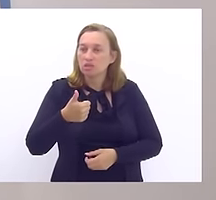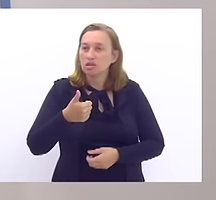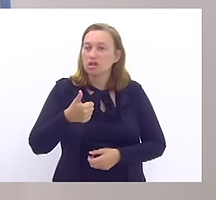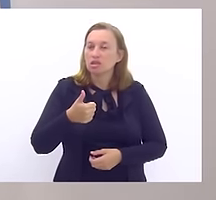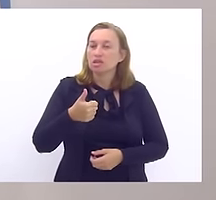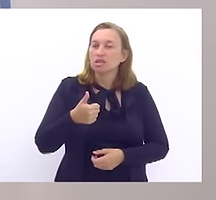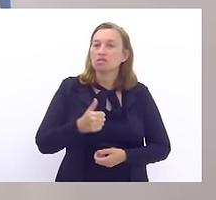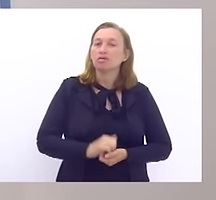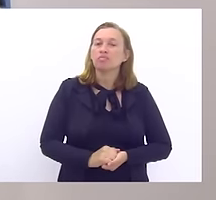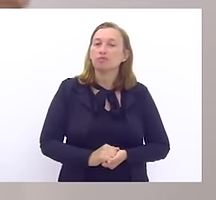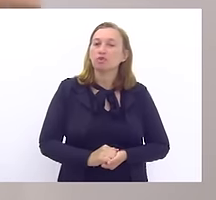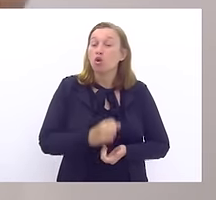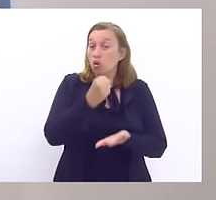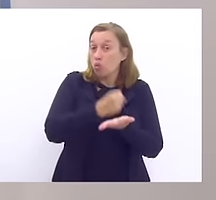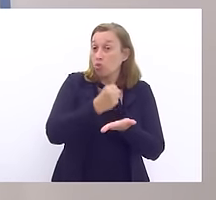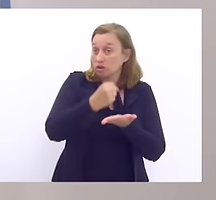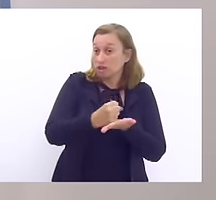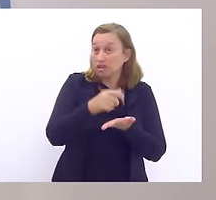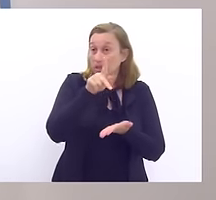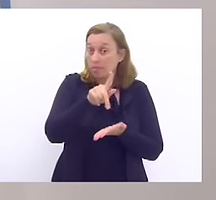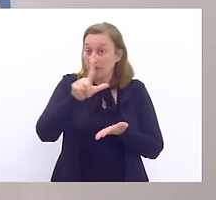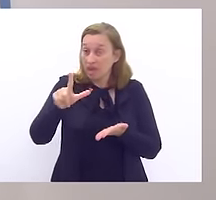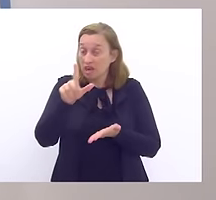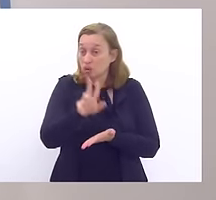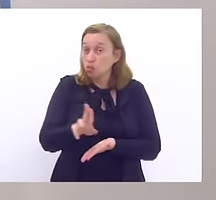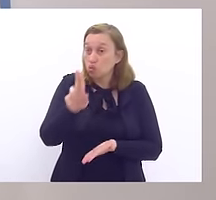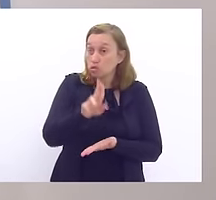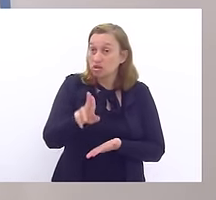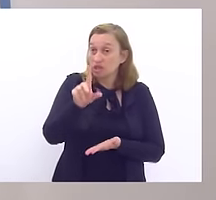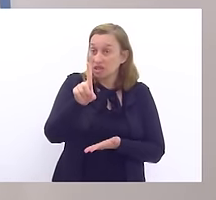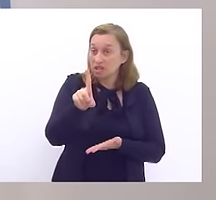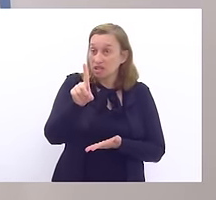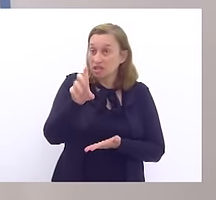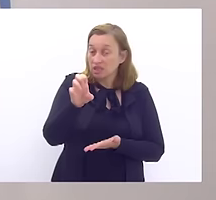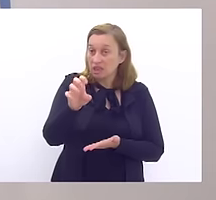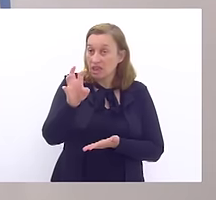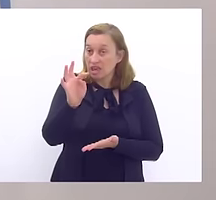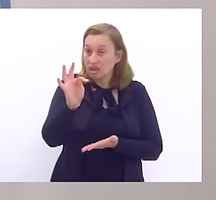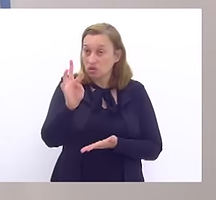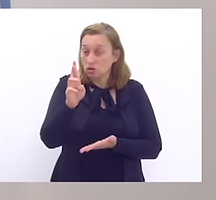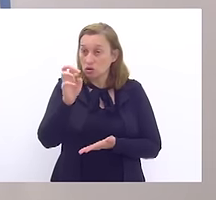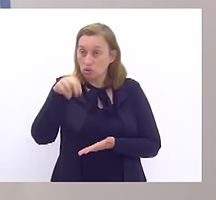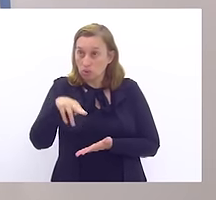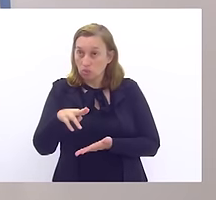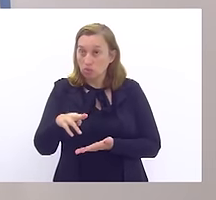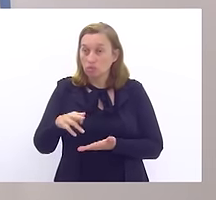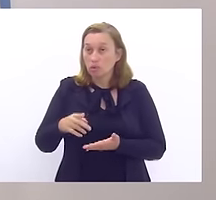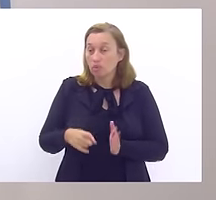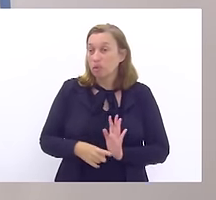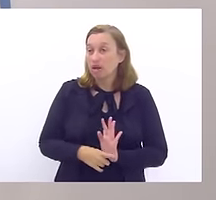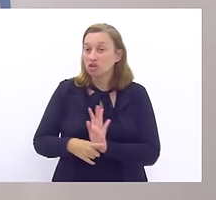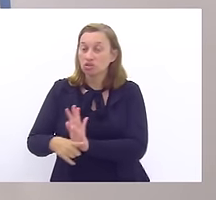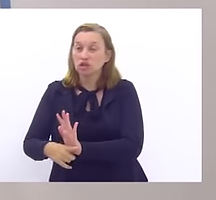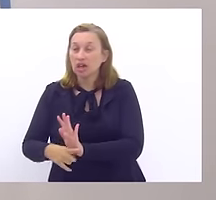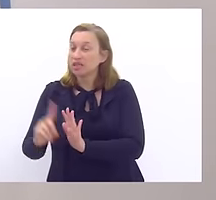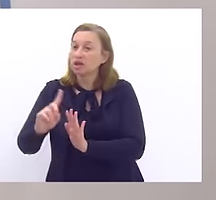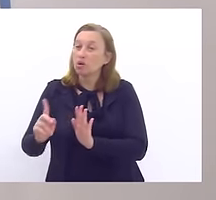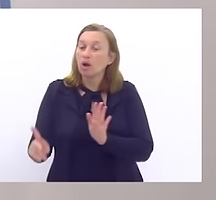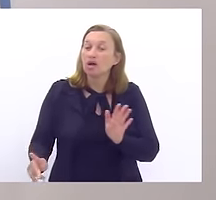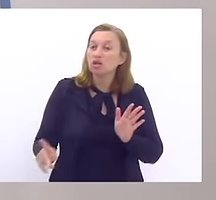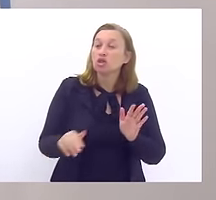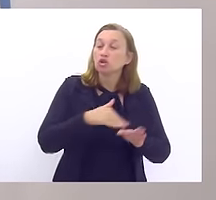o horário uma vez que o contrato que a pele utiliza com dentro é em tese para atender ao deto e não ao estado inteiro